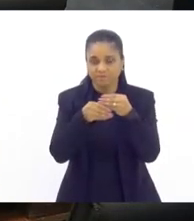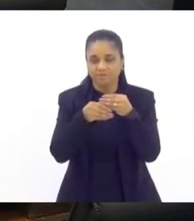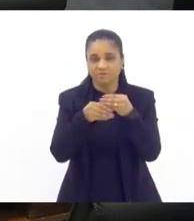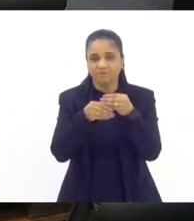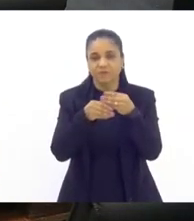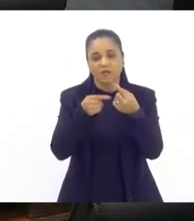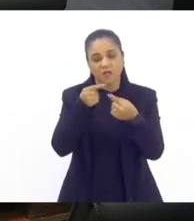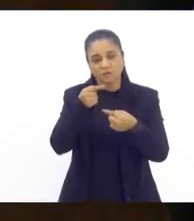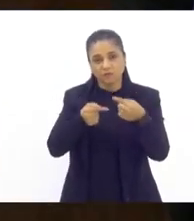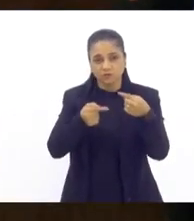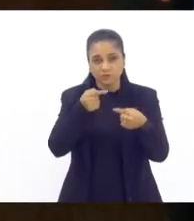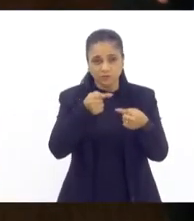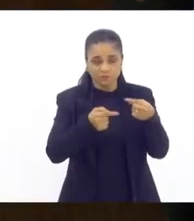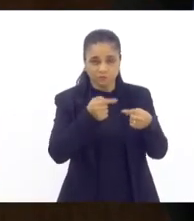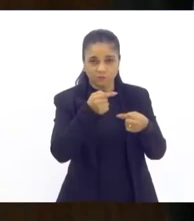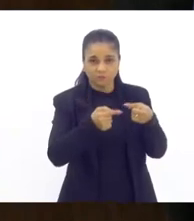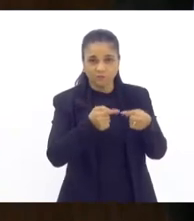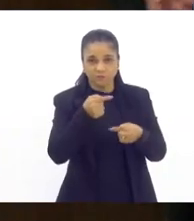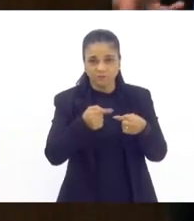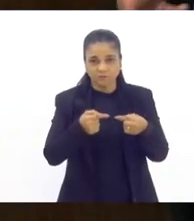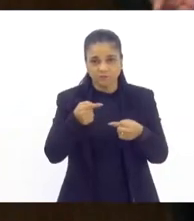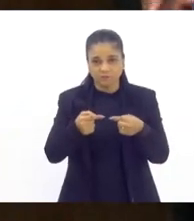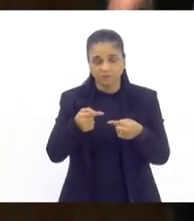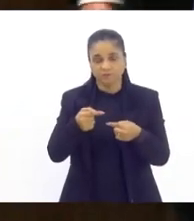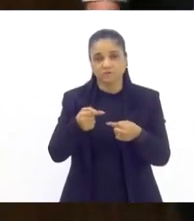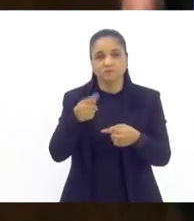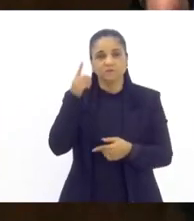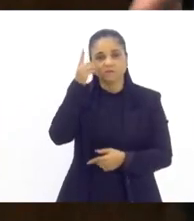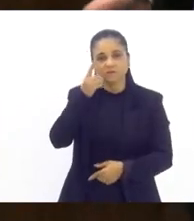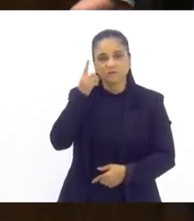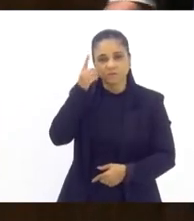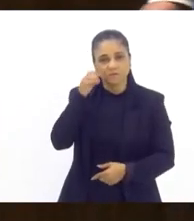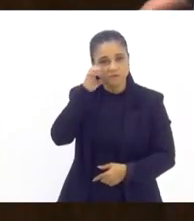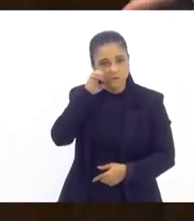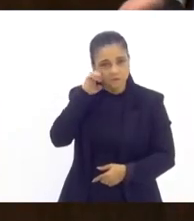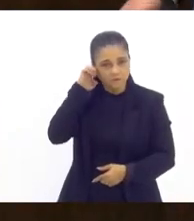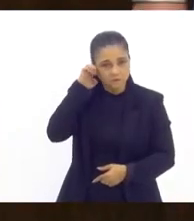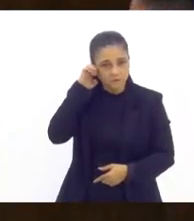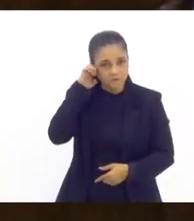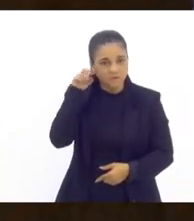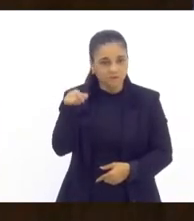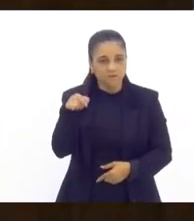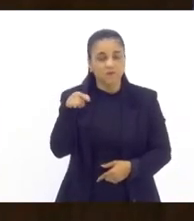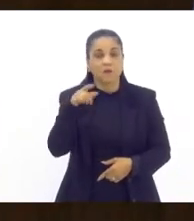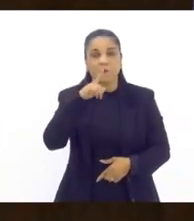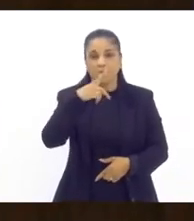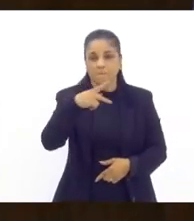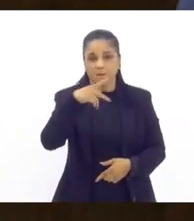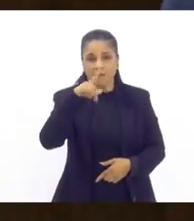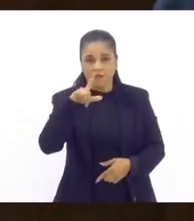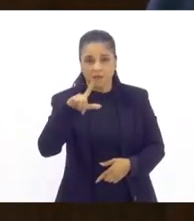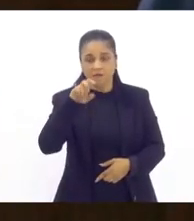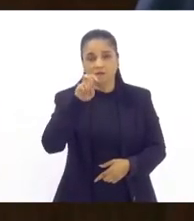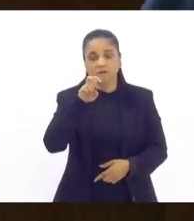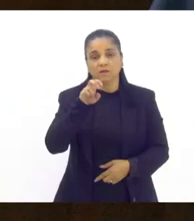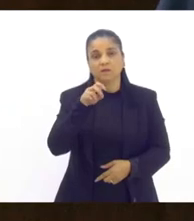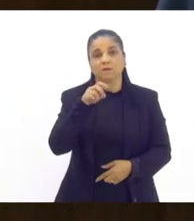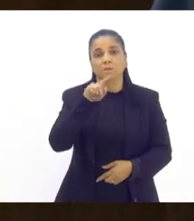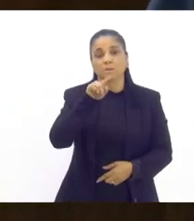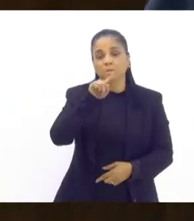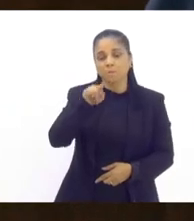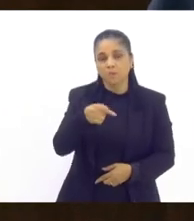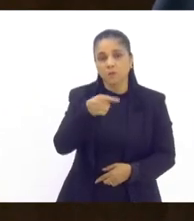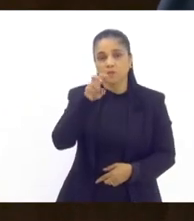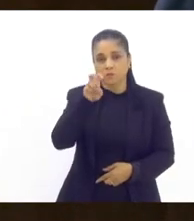à discussão promovida pela deputada Élica, no PL 1052 de